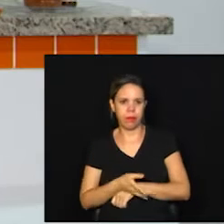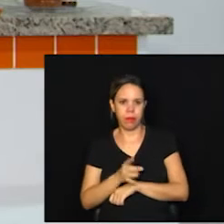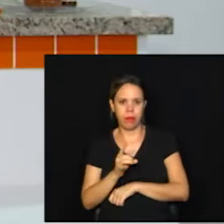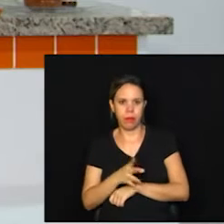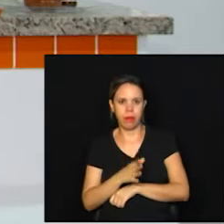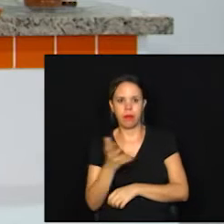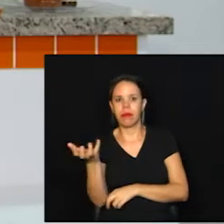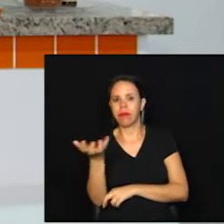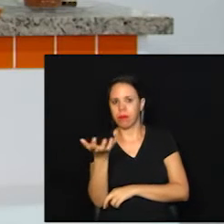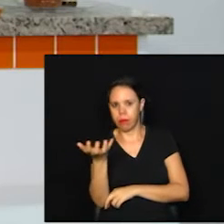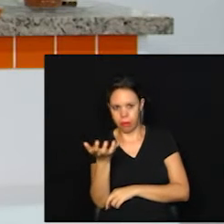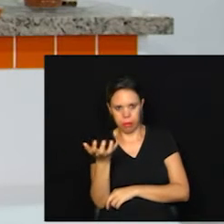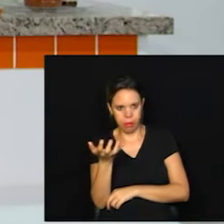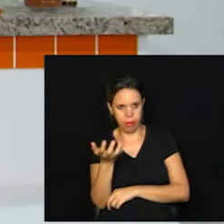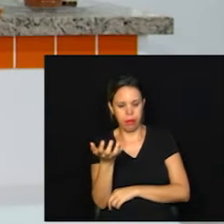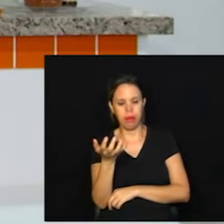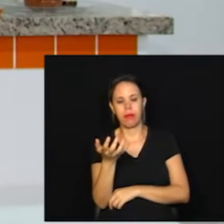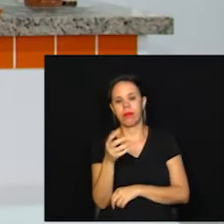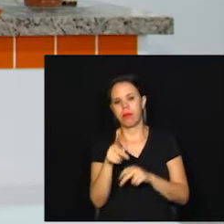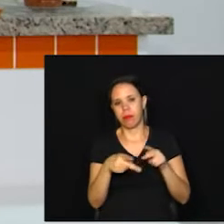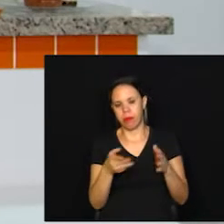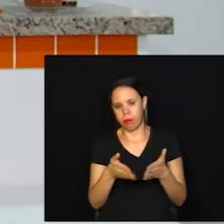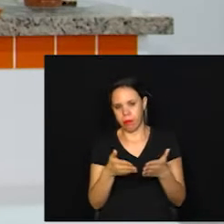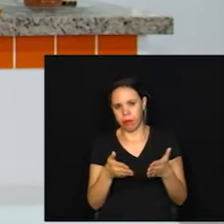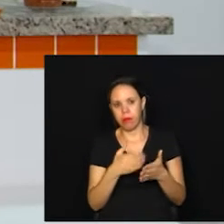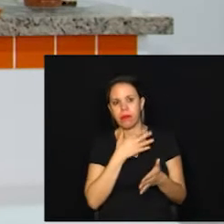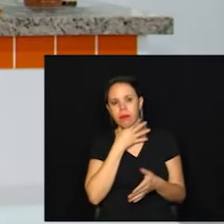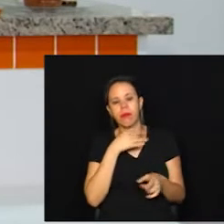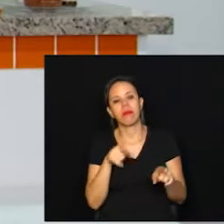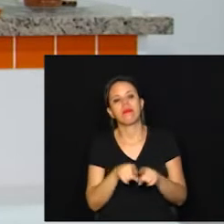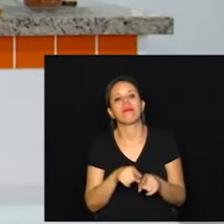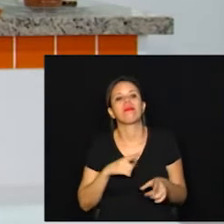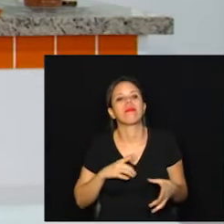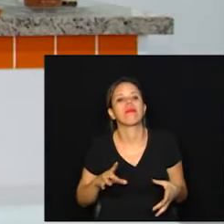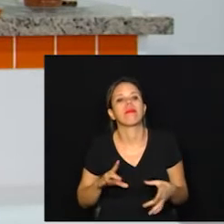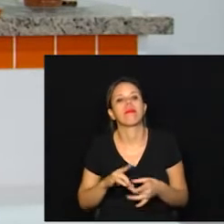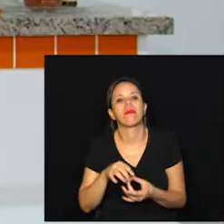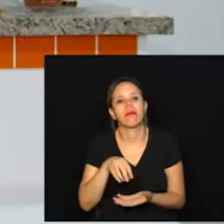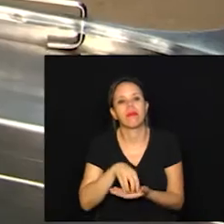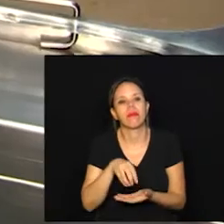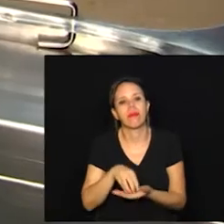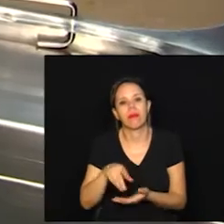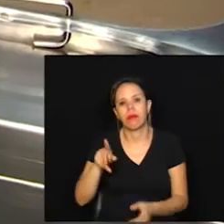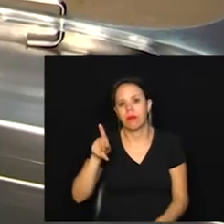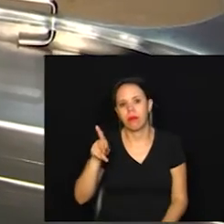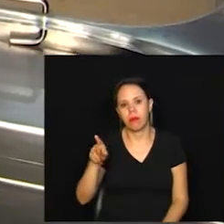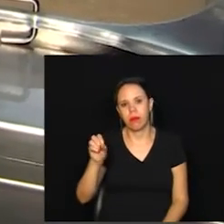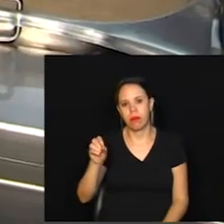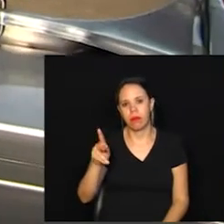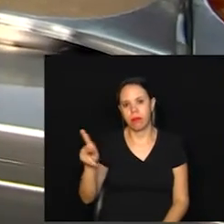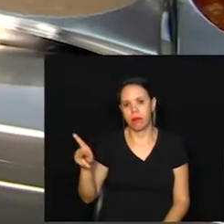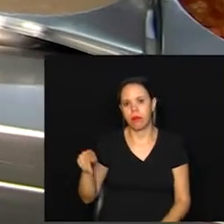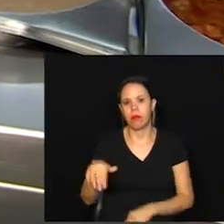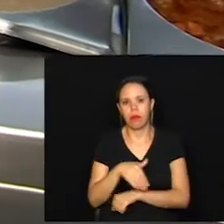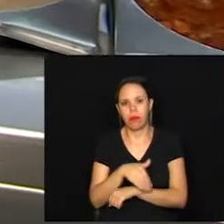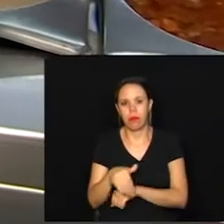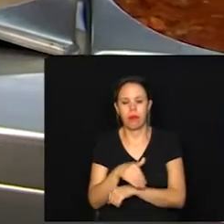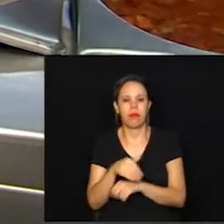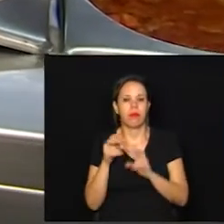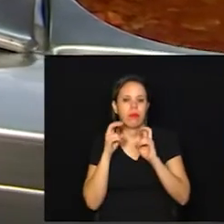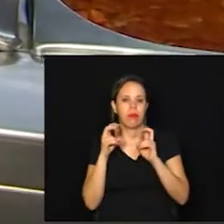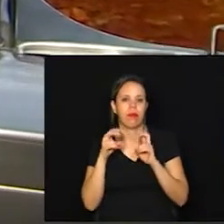estado de rua, mas os mais necessitados. Nós temos parceria com o Centro Pop e o SOS Rua, também que a